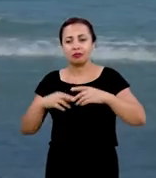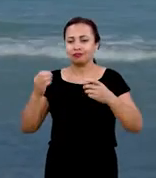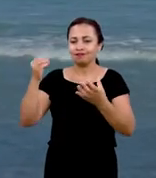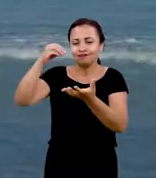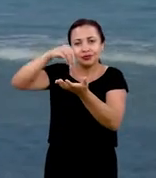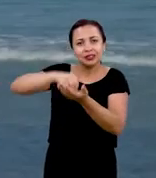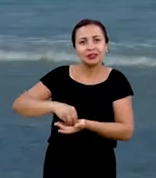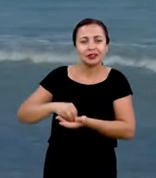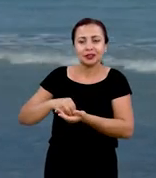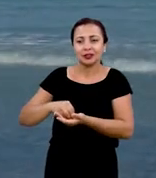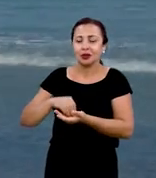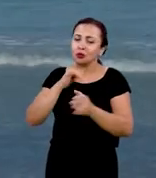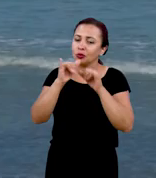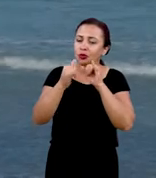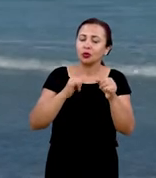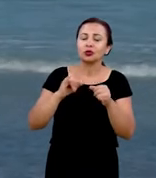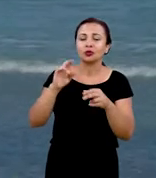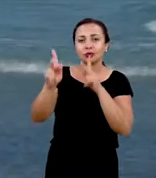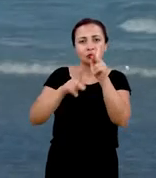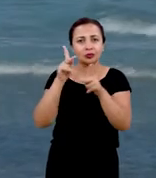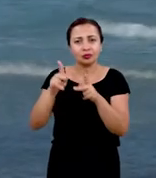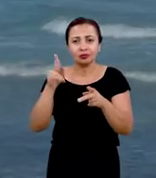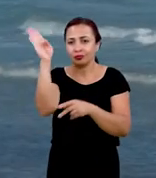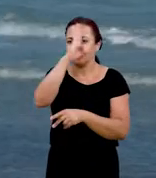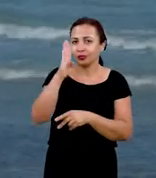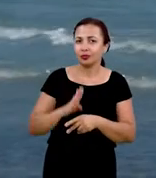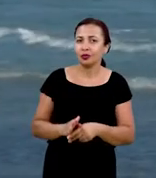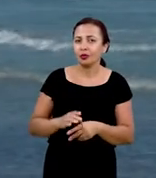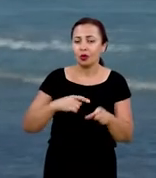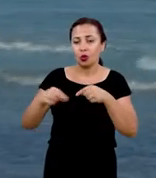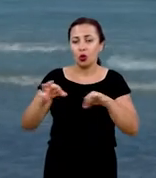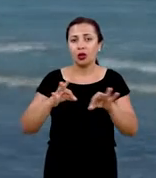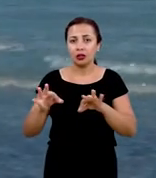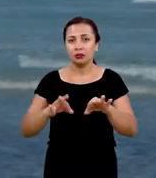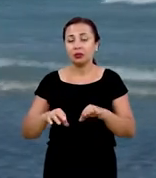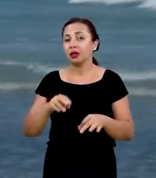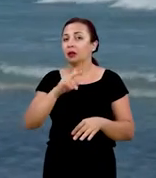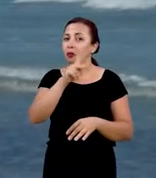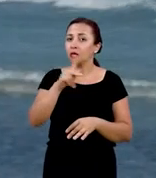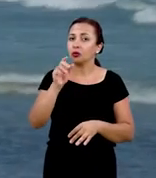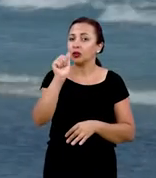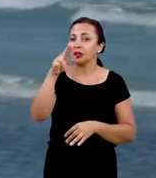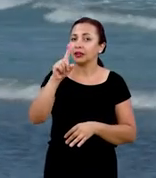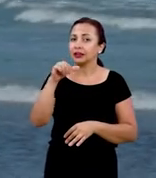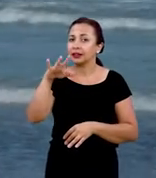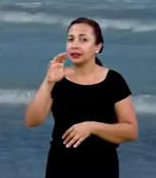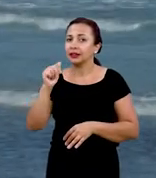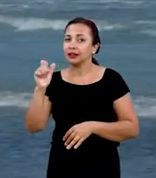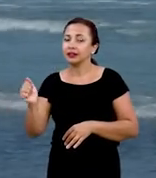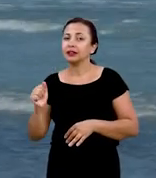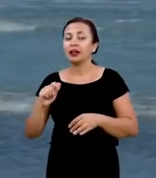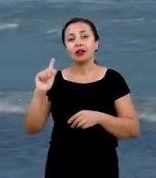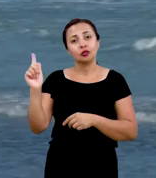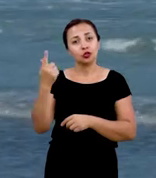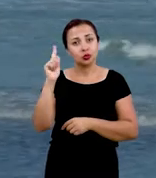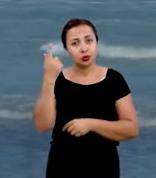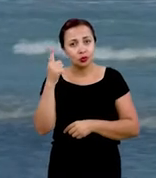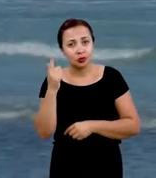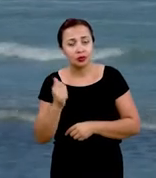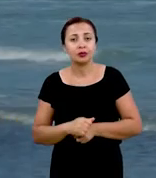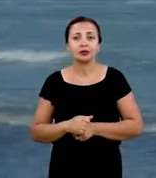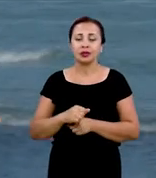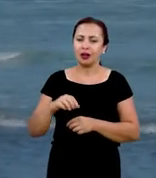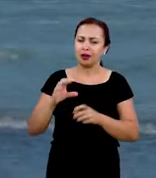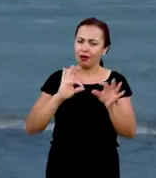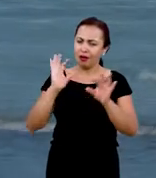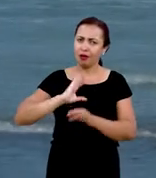de Energia Eólica no Brasil, organizado aí pela professora Adriane Goraiebe, da Universidade Federal do Ceará, do Programa de Pós-Graduação em Geografia, que é quem